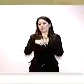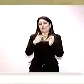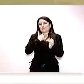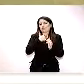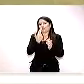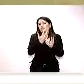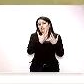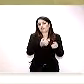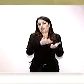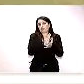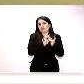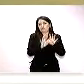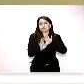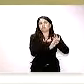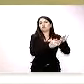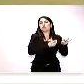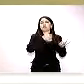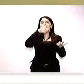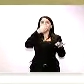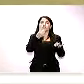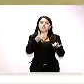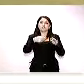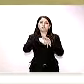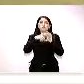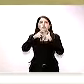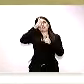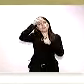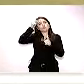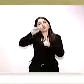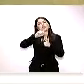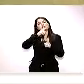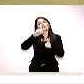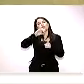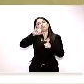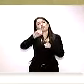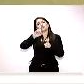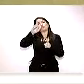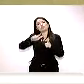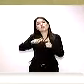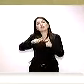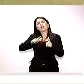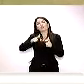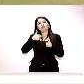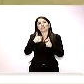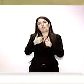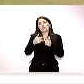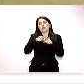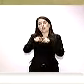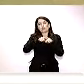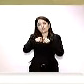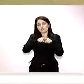76 dispensa de licitação e contratos da Prefeitura de São José dos Campos com queriam Engenharia e sistemas Para prestação serviço de